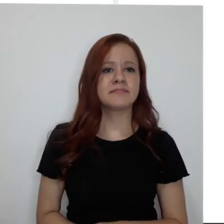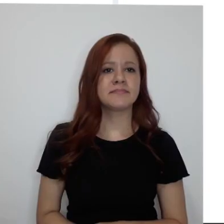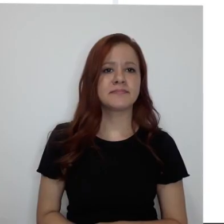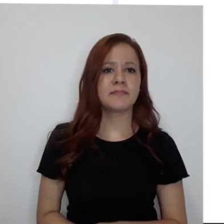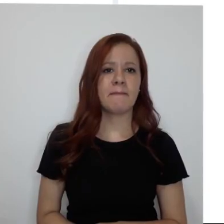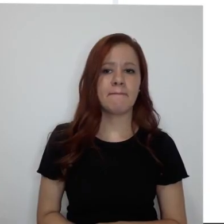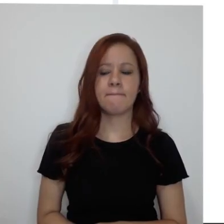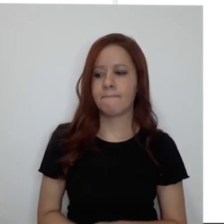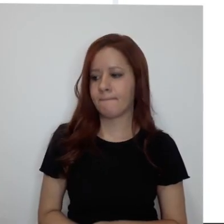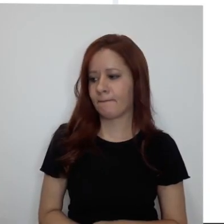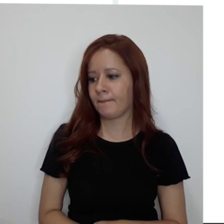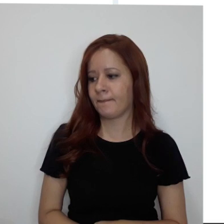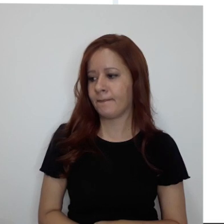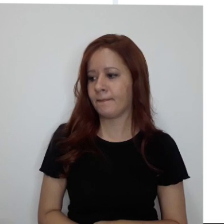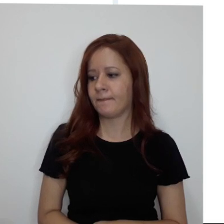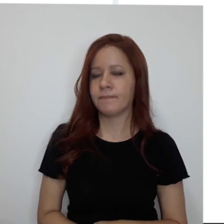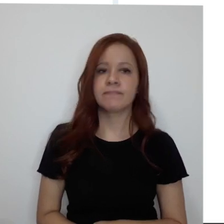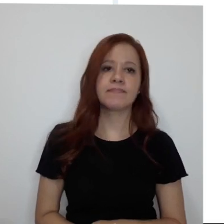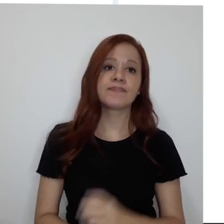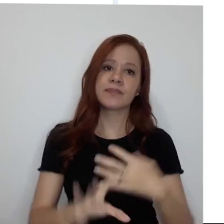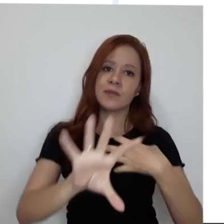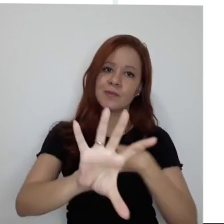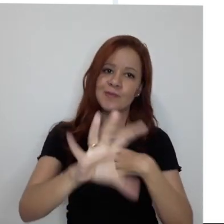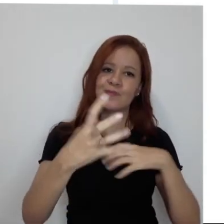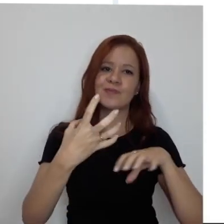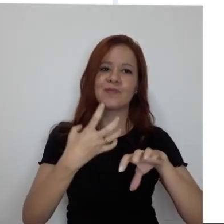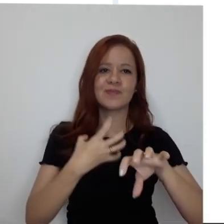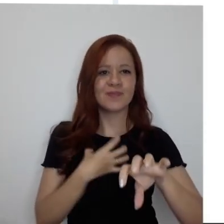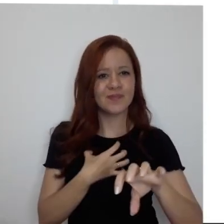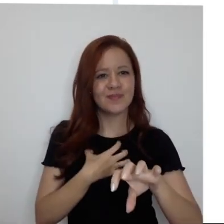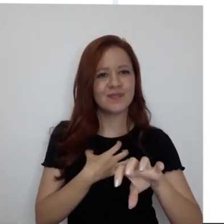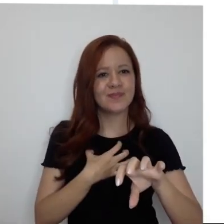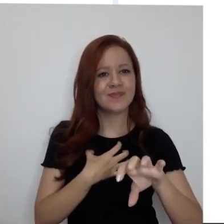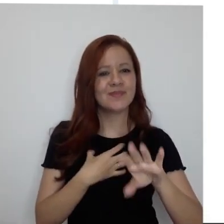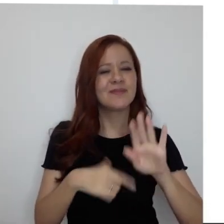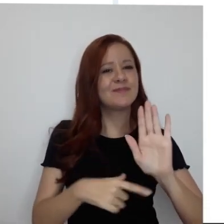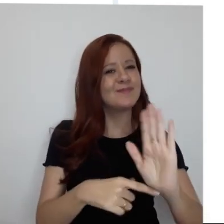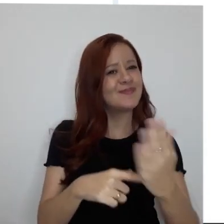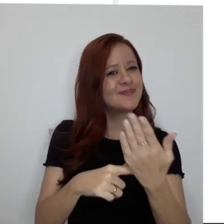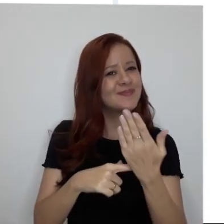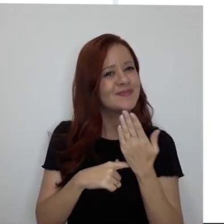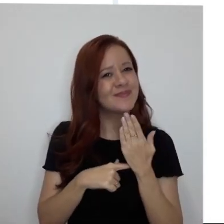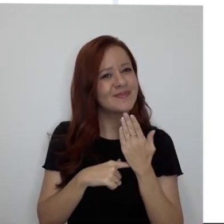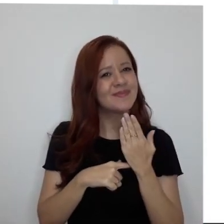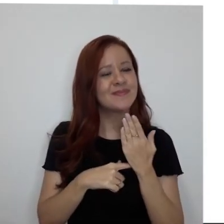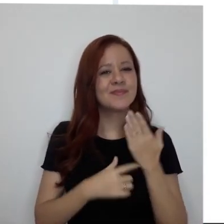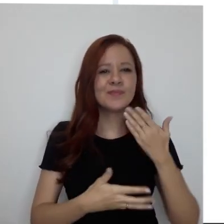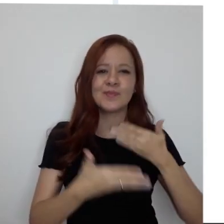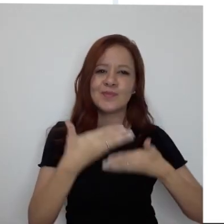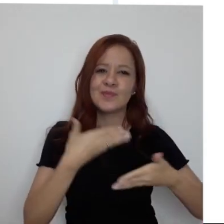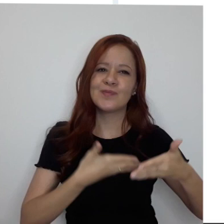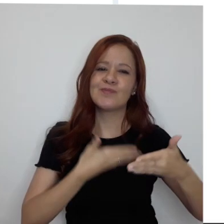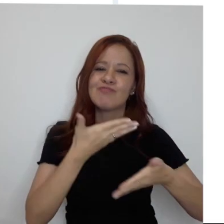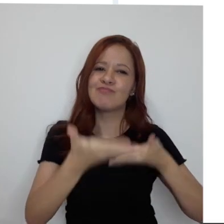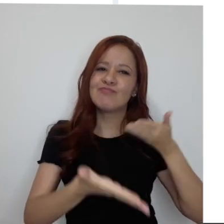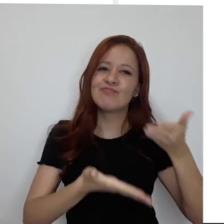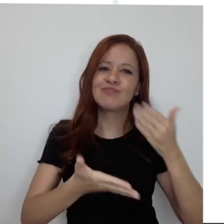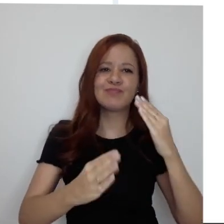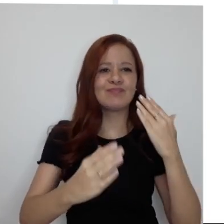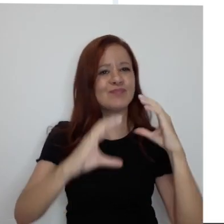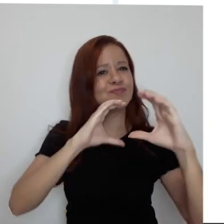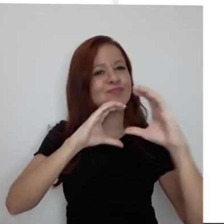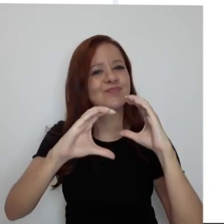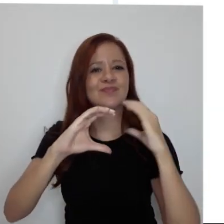delas, ok? Que é empatia, solidariedade, autocuidado,